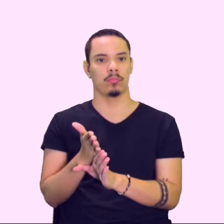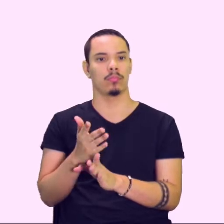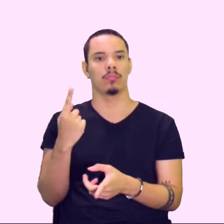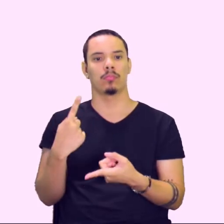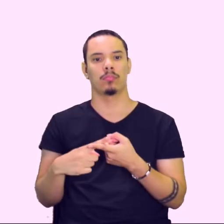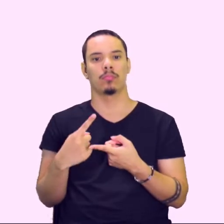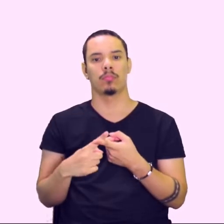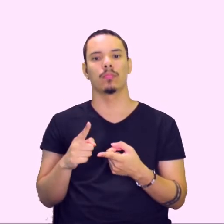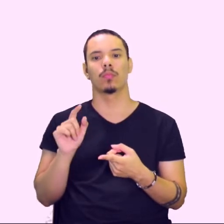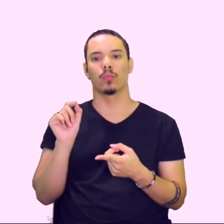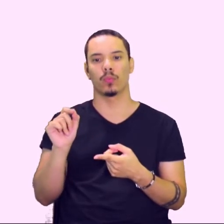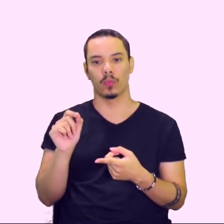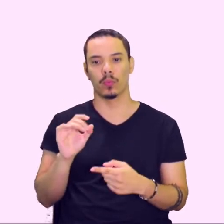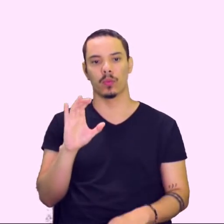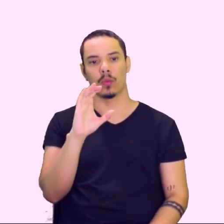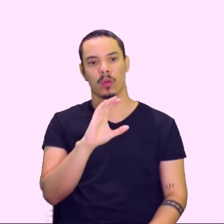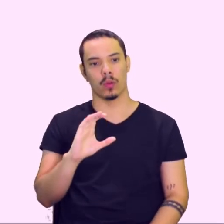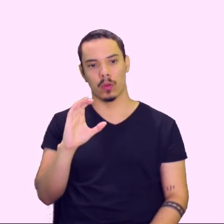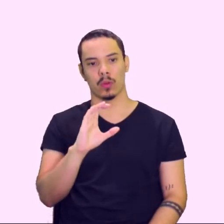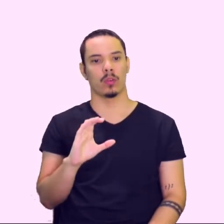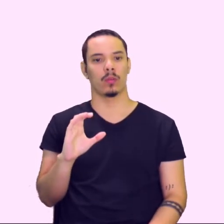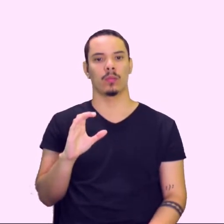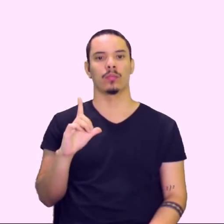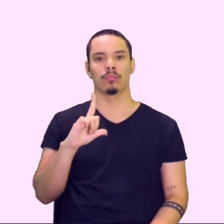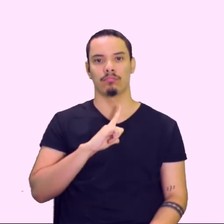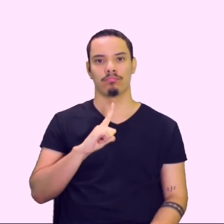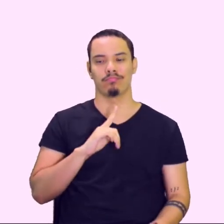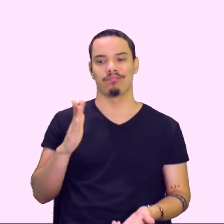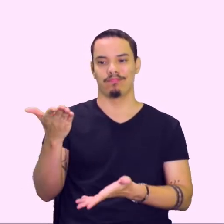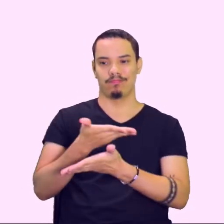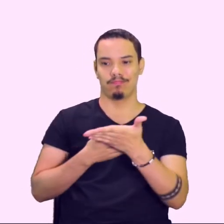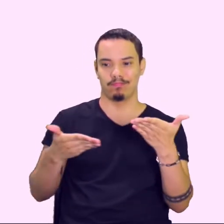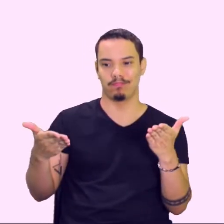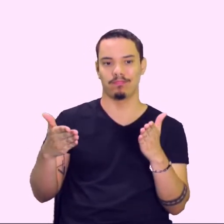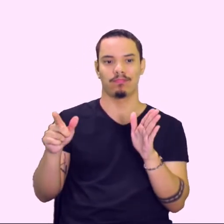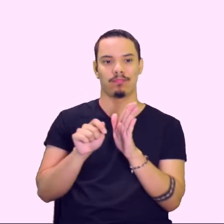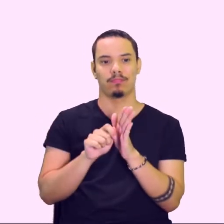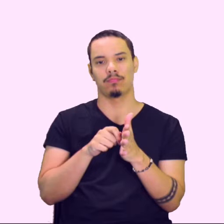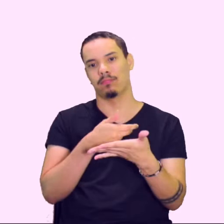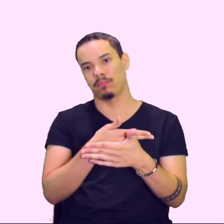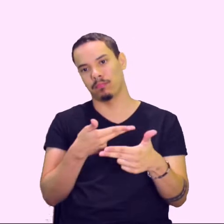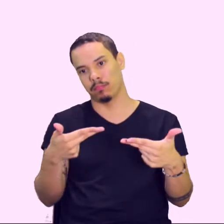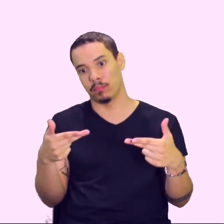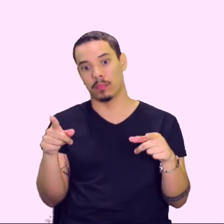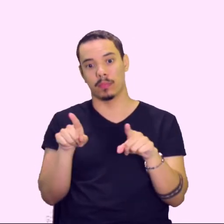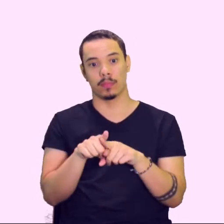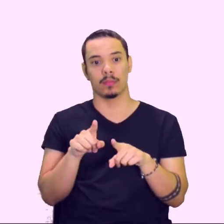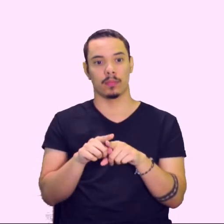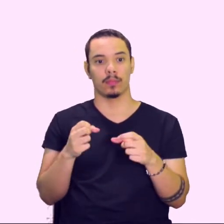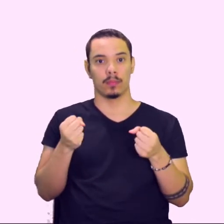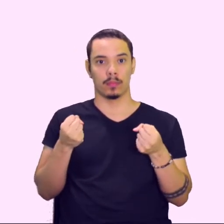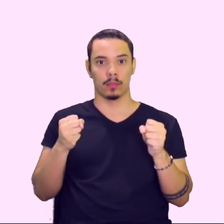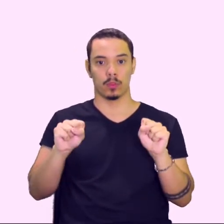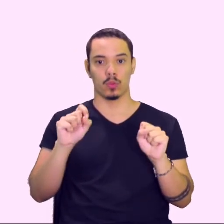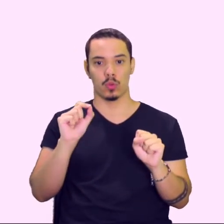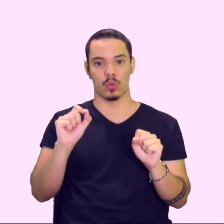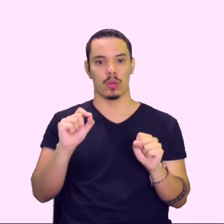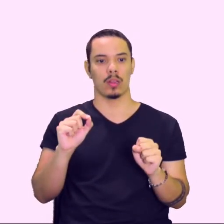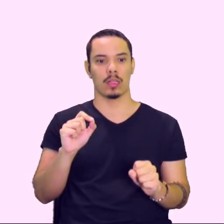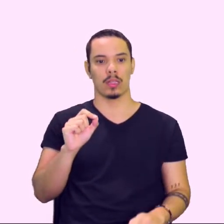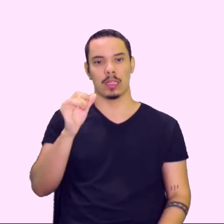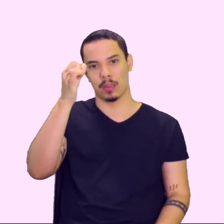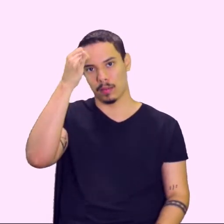ao narcotráfico e ao contrabando, como falamos anteriormente. E também a defensores da internacionalização da Amazônia por ser